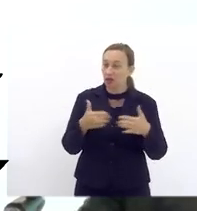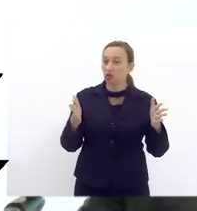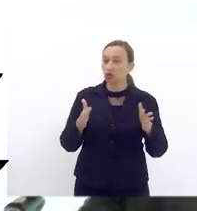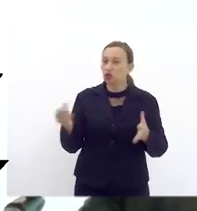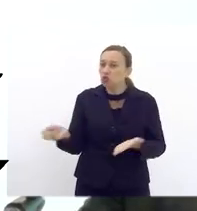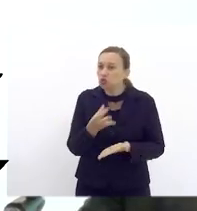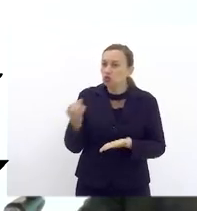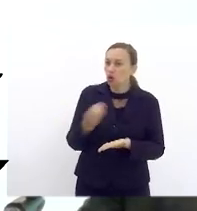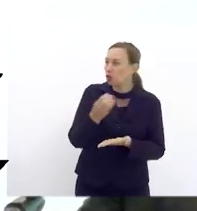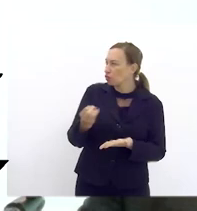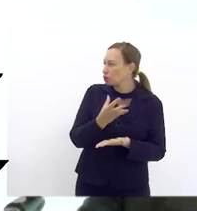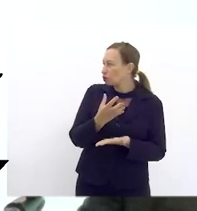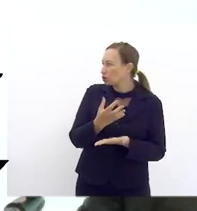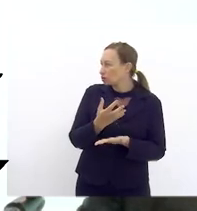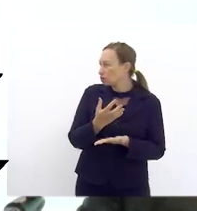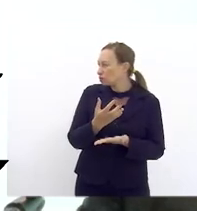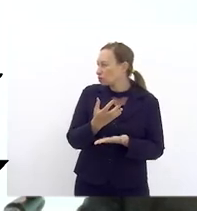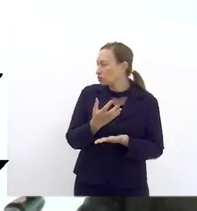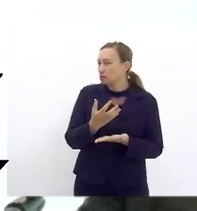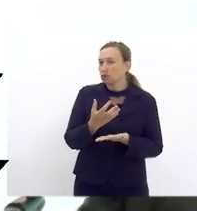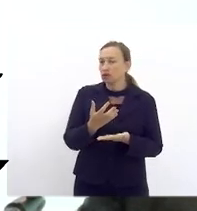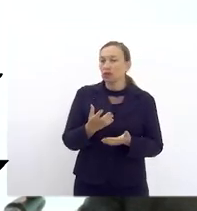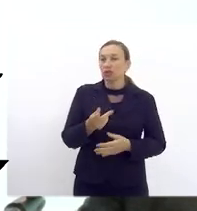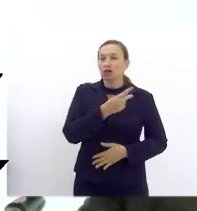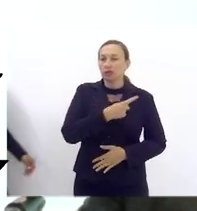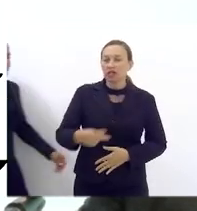da expansão do navio Como já colocamos